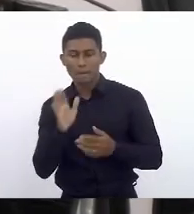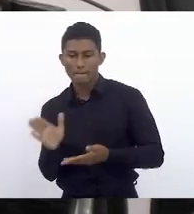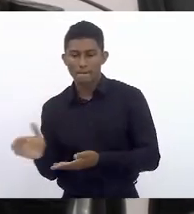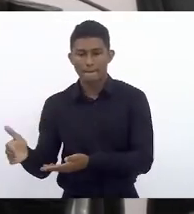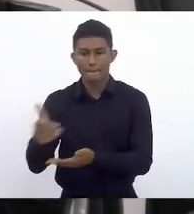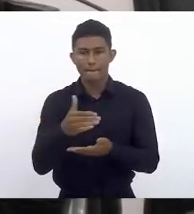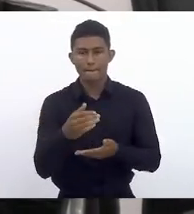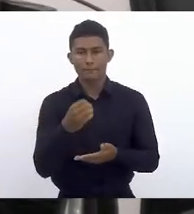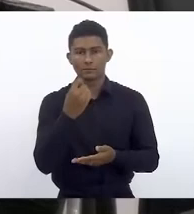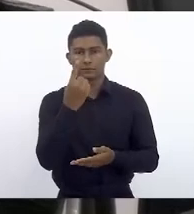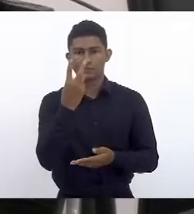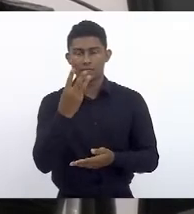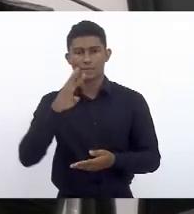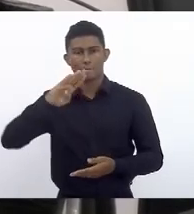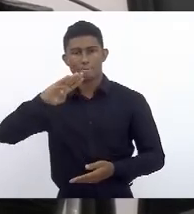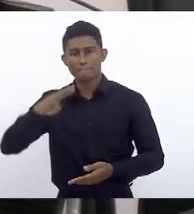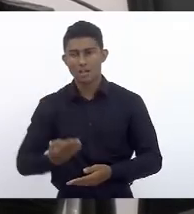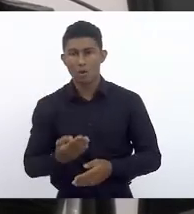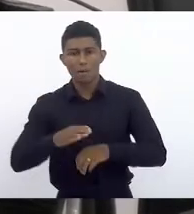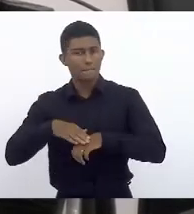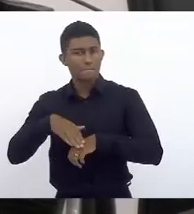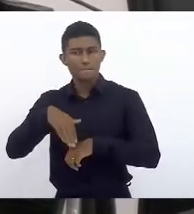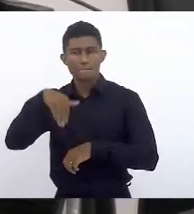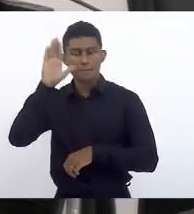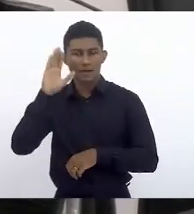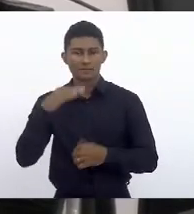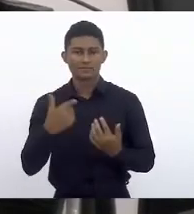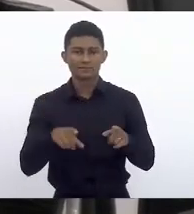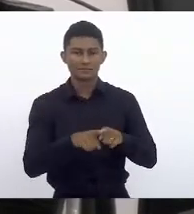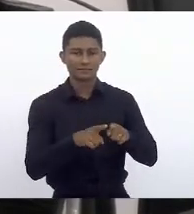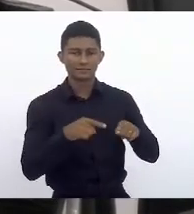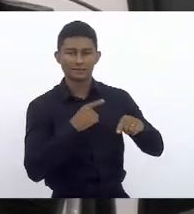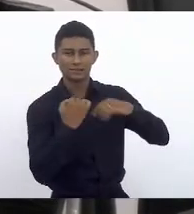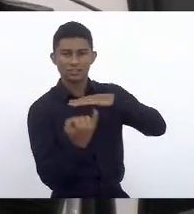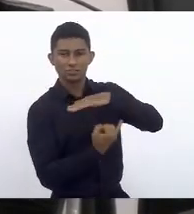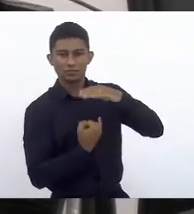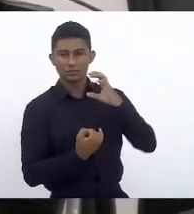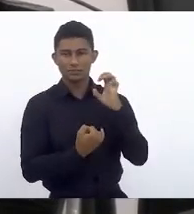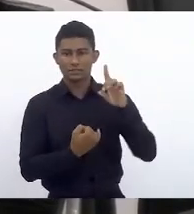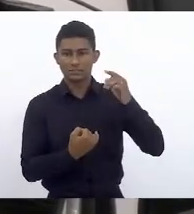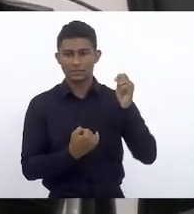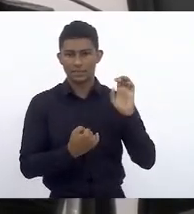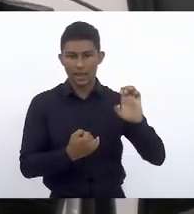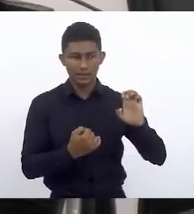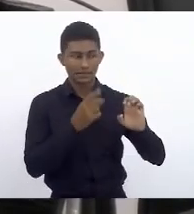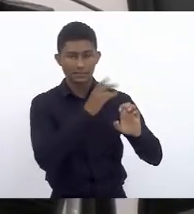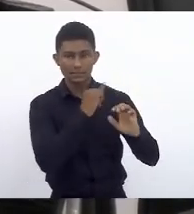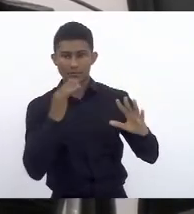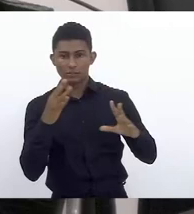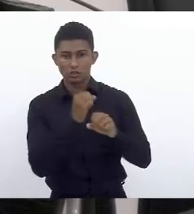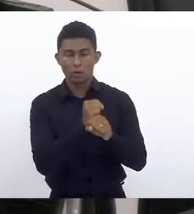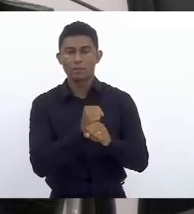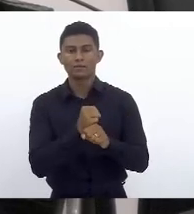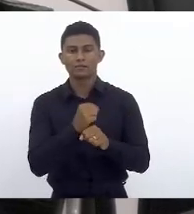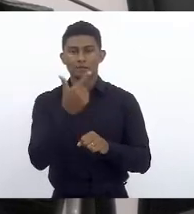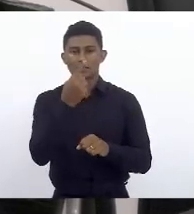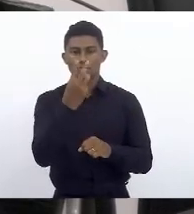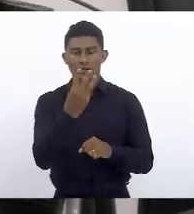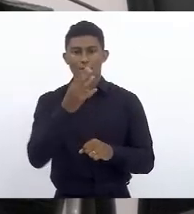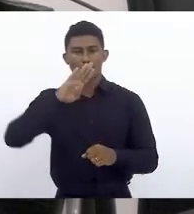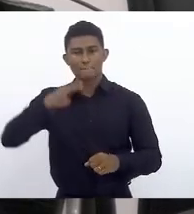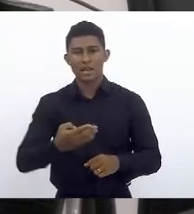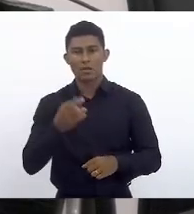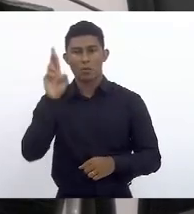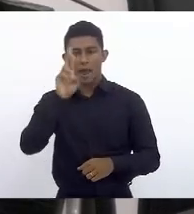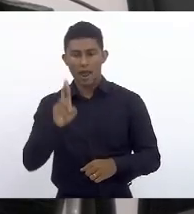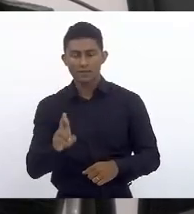mais fora SEDAI. Se contarmos com os recursos da SEDAI, passa de 23 bilhões de reais em caixa. O governo tem